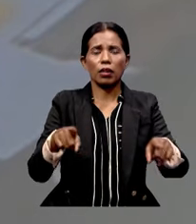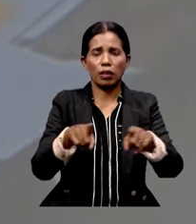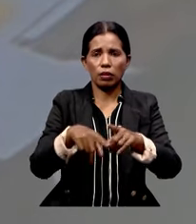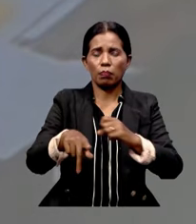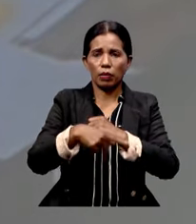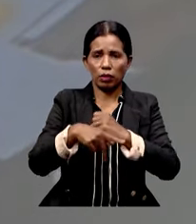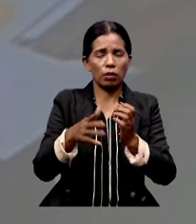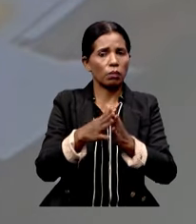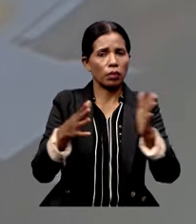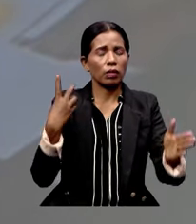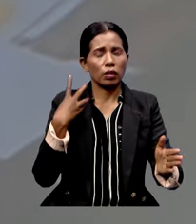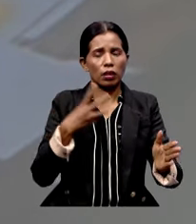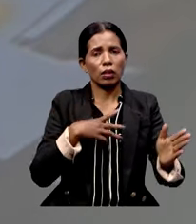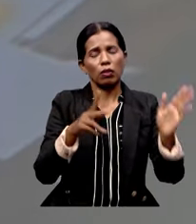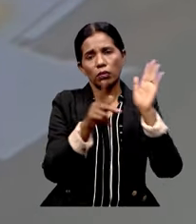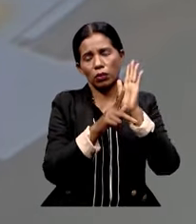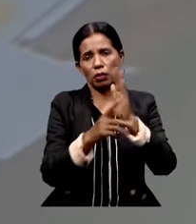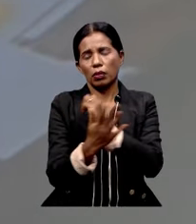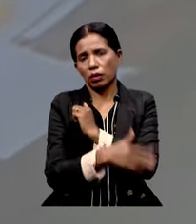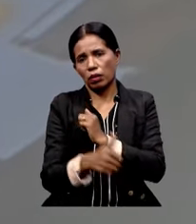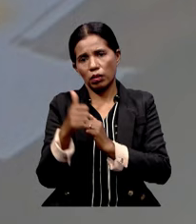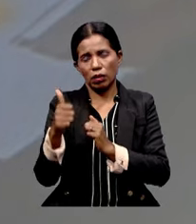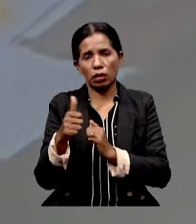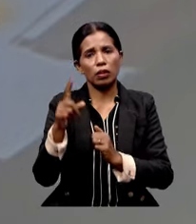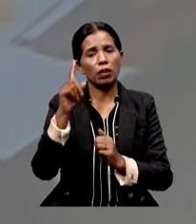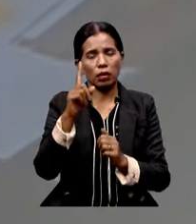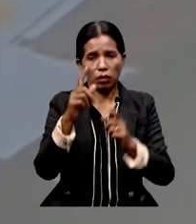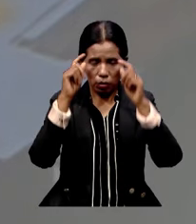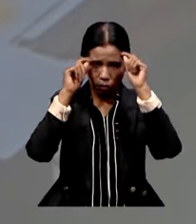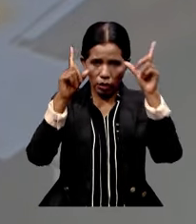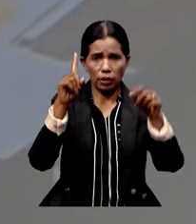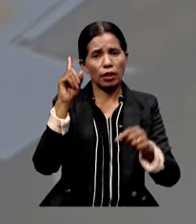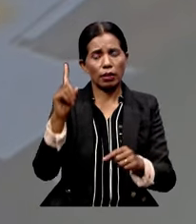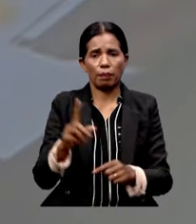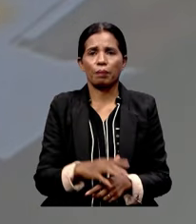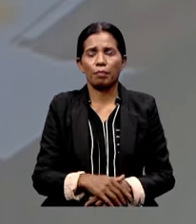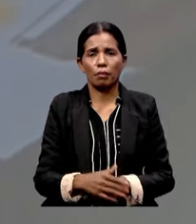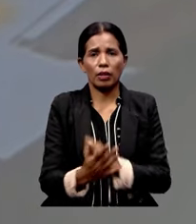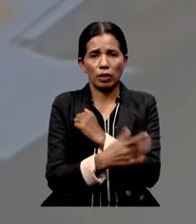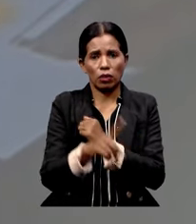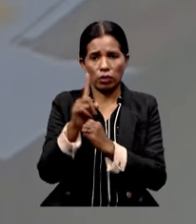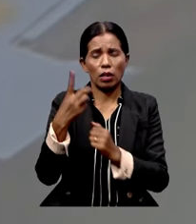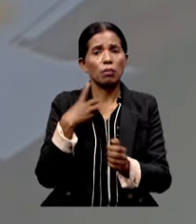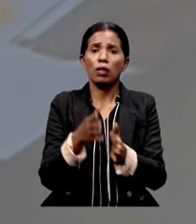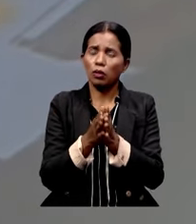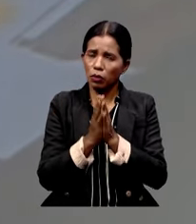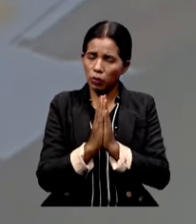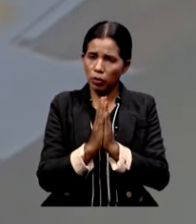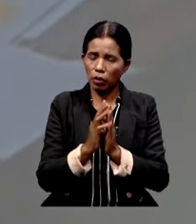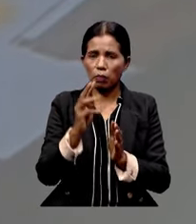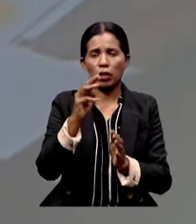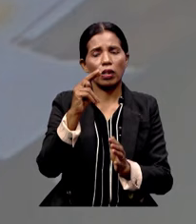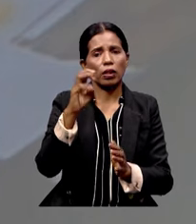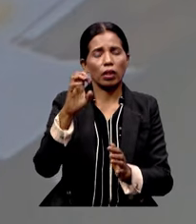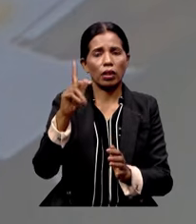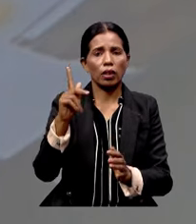e tenha imagem para reler, né, país, ida, Timor-Leste. Também, né, mas a minha cara russo, posição, minha que nem, para assunto, ida, né, ou